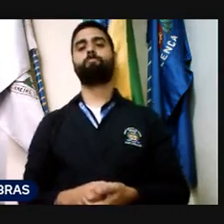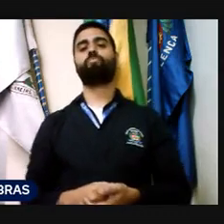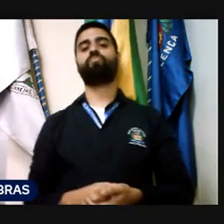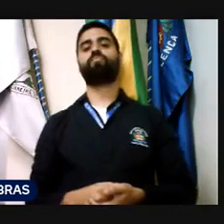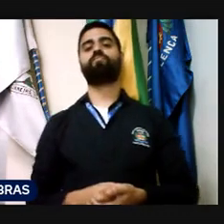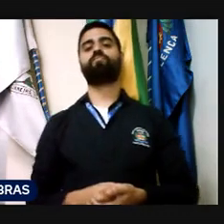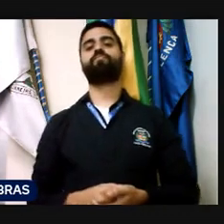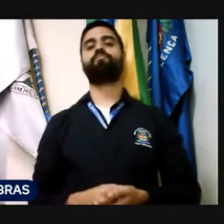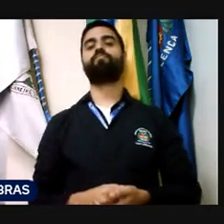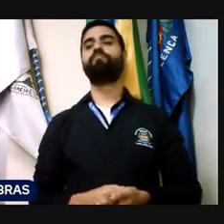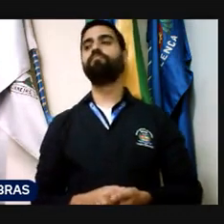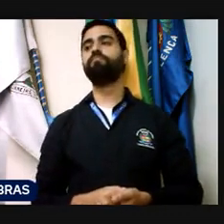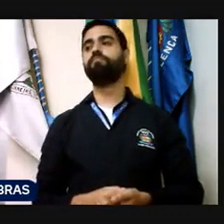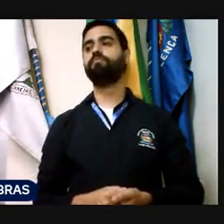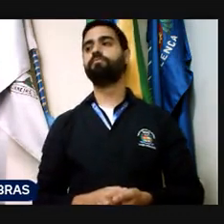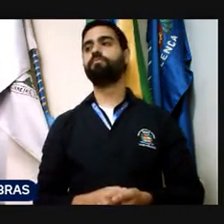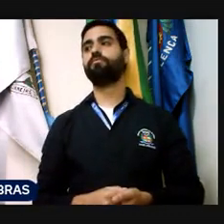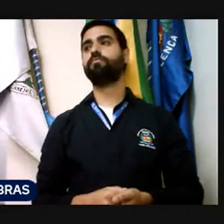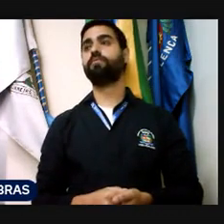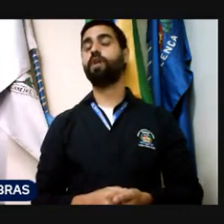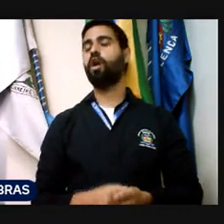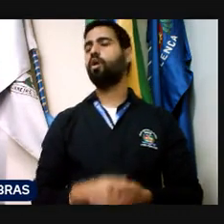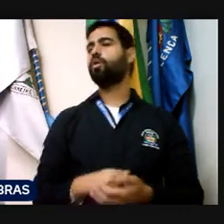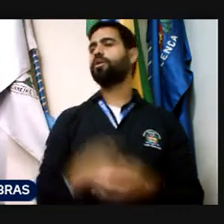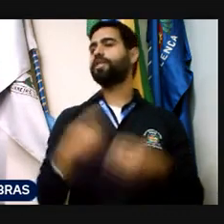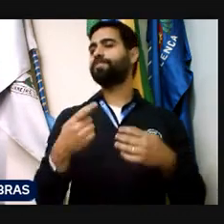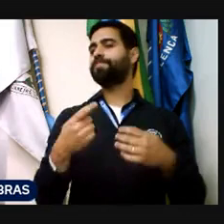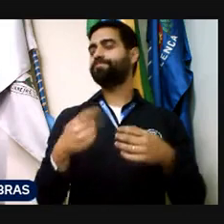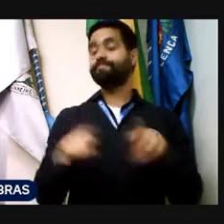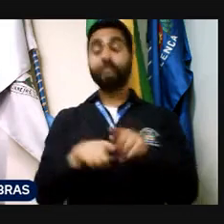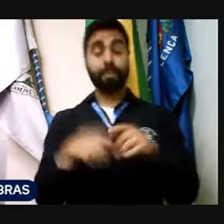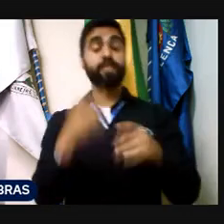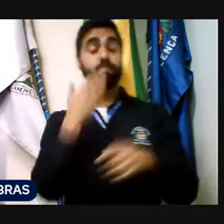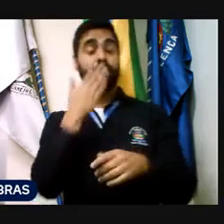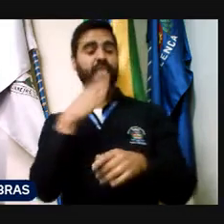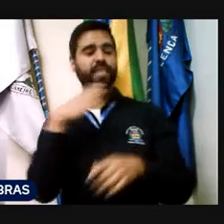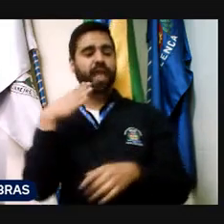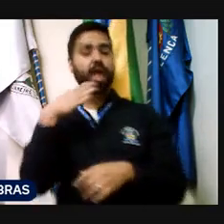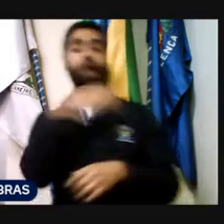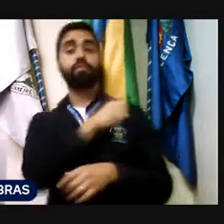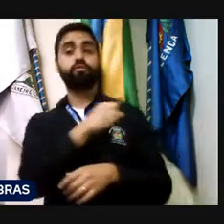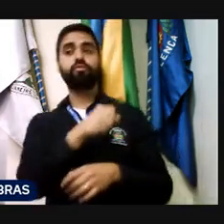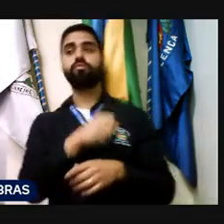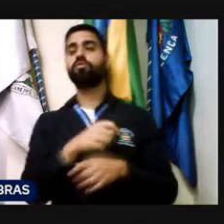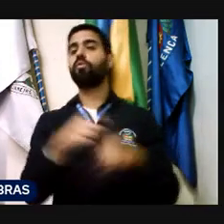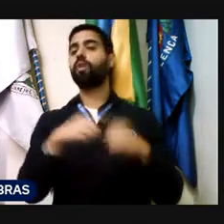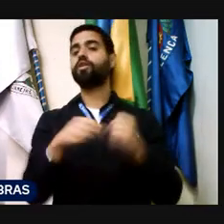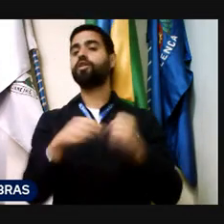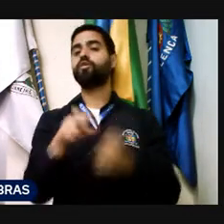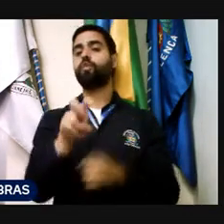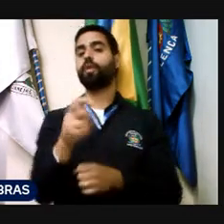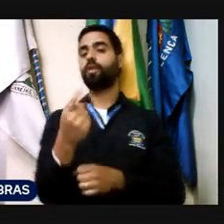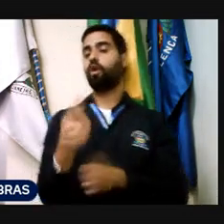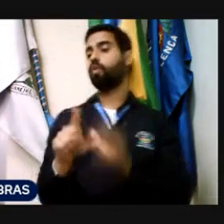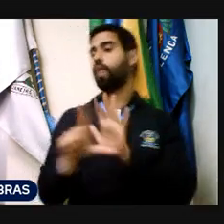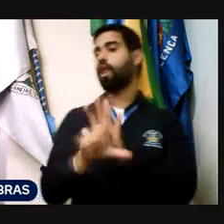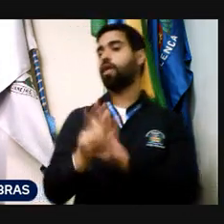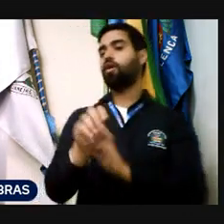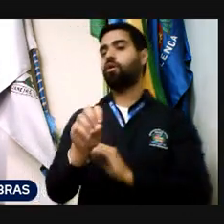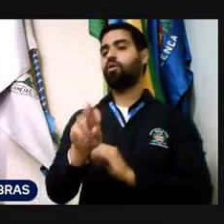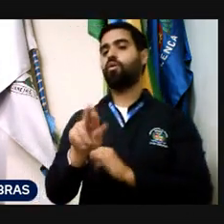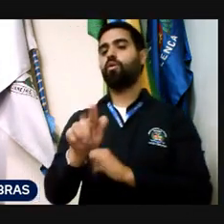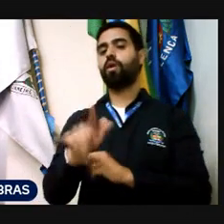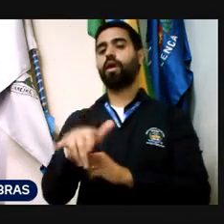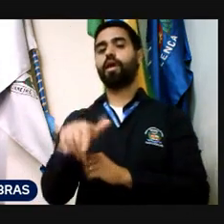município. Com o que fazemos com pedido de urgência na forma do artigo 51 da Lei Orgânica do